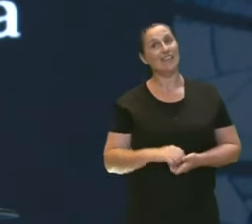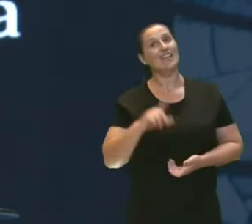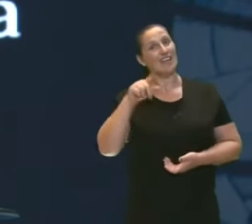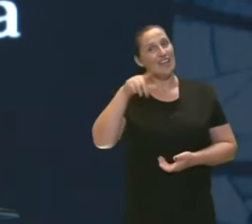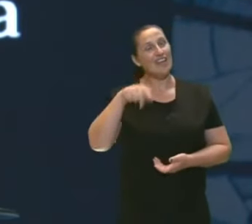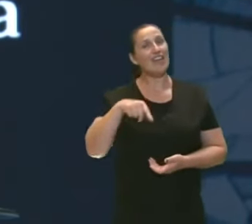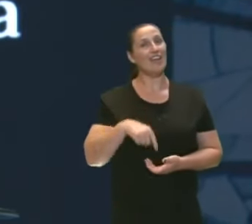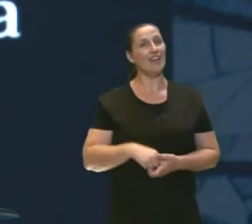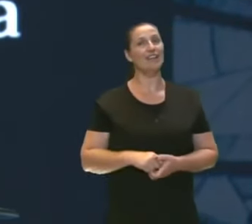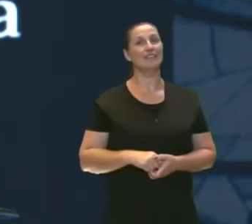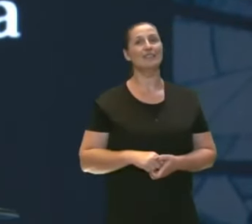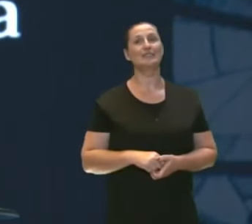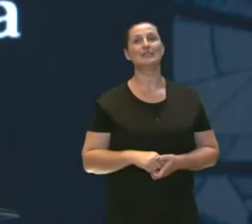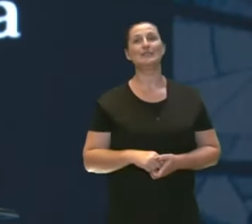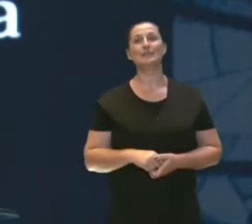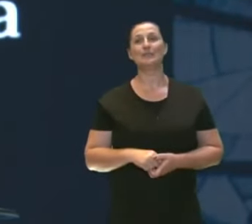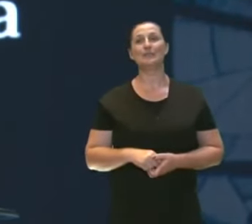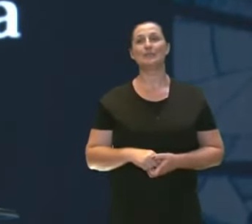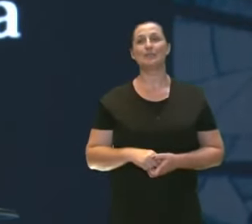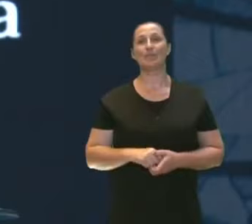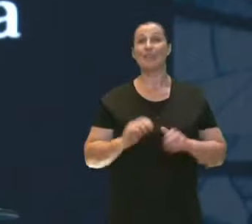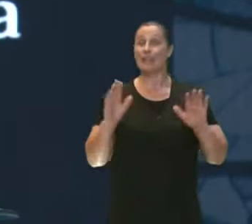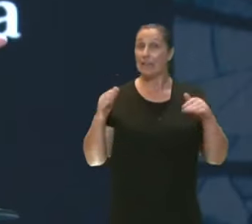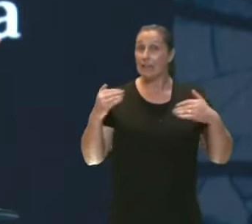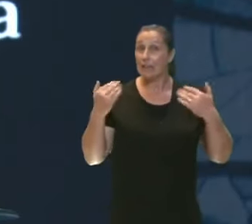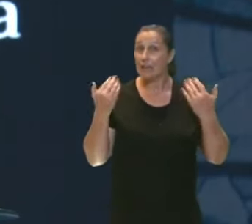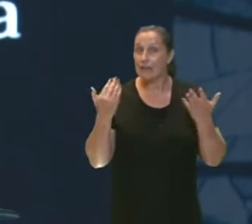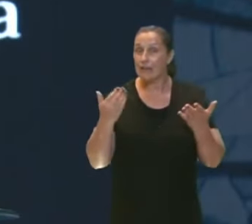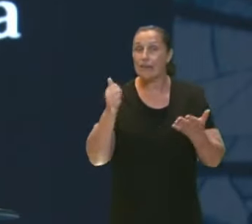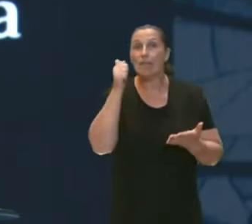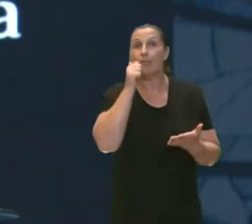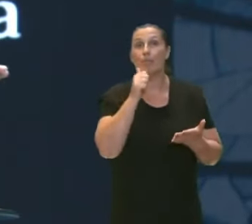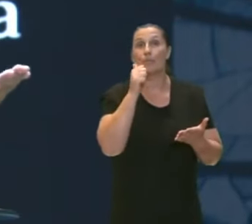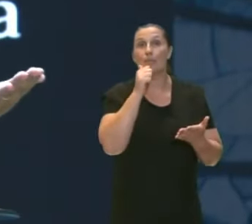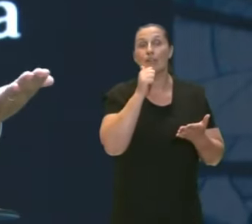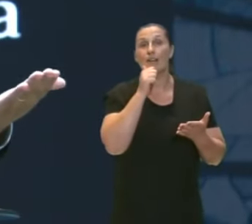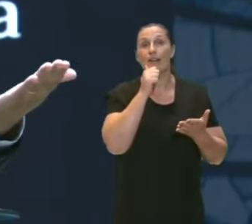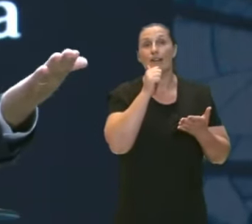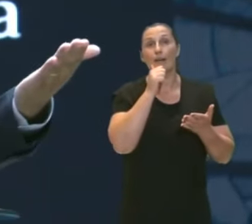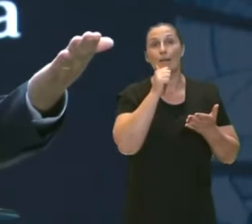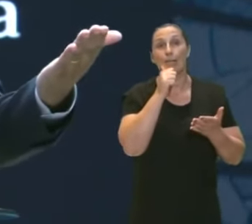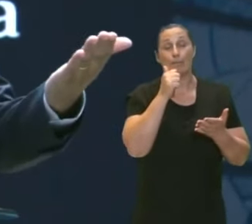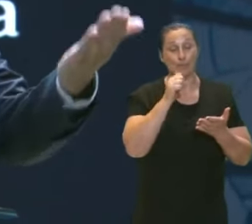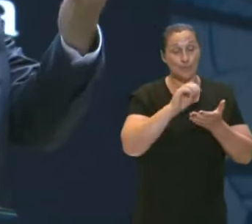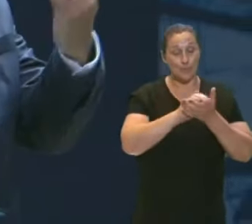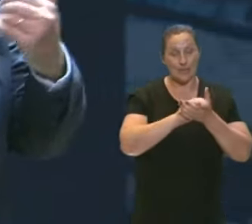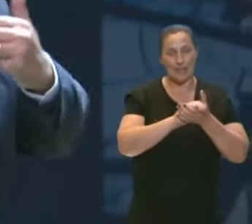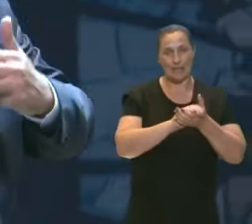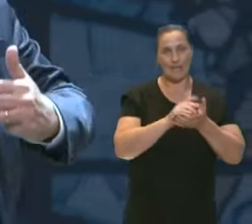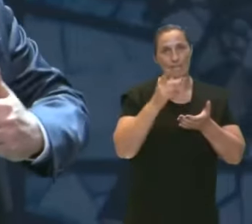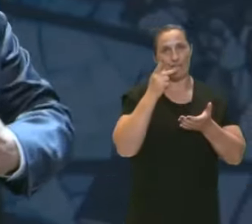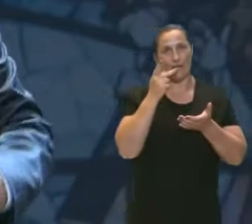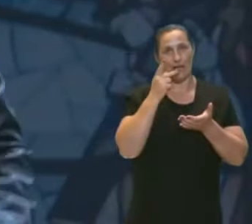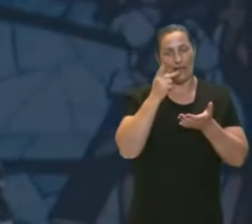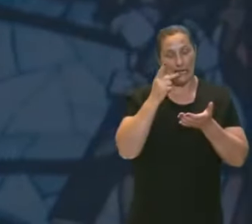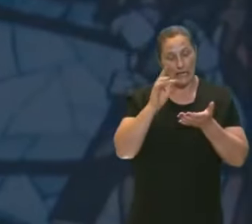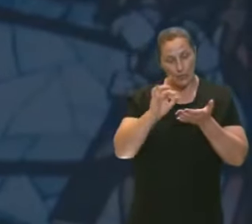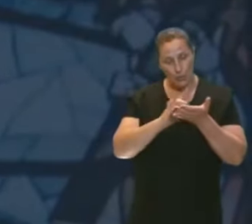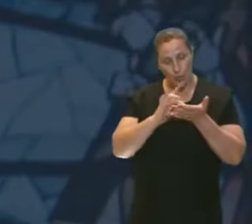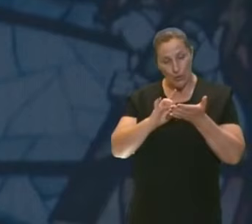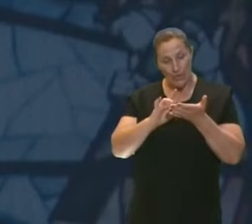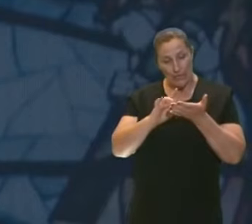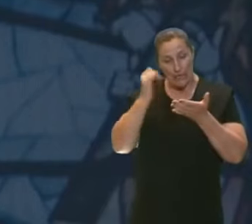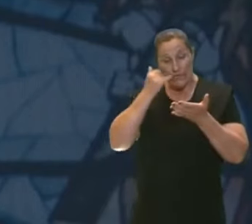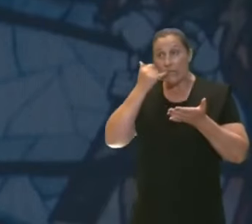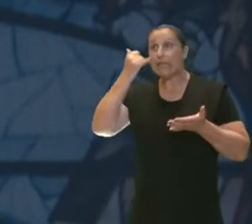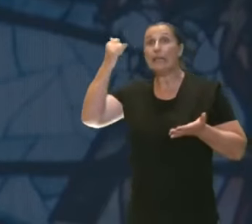Não sou só eu não, né? E aí ela abre o celular, o WhatsApp dela, e diz assim: tenho que ligar para minha